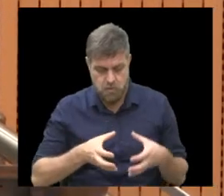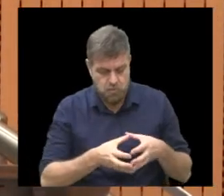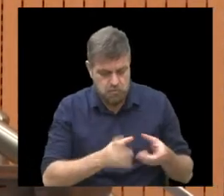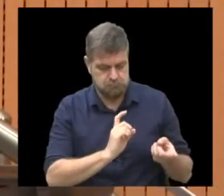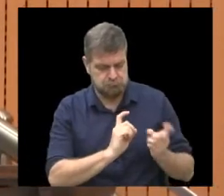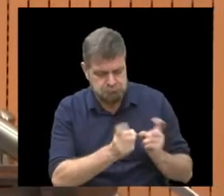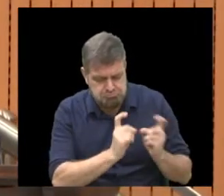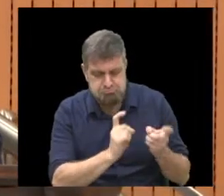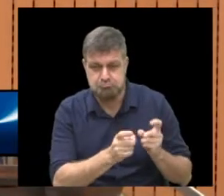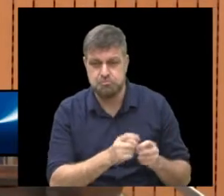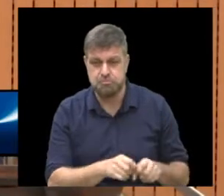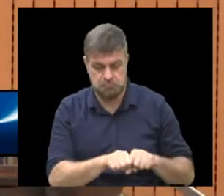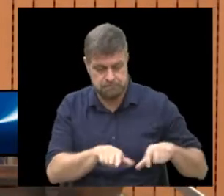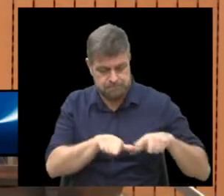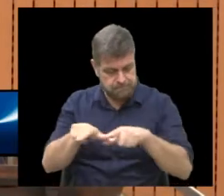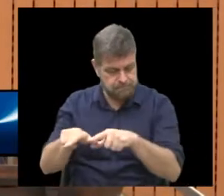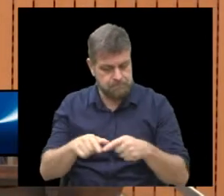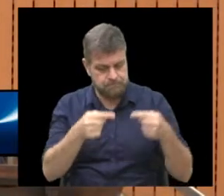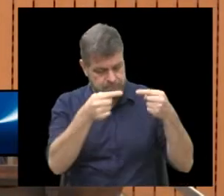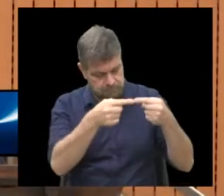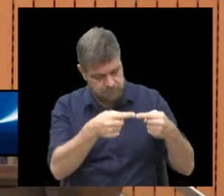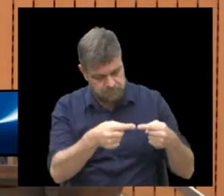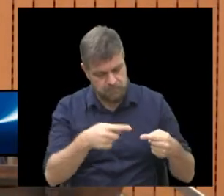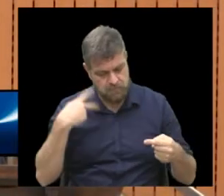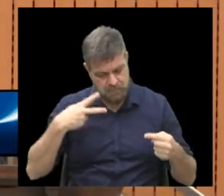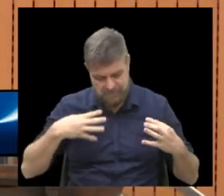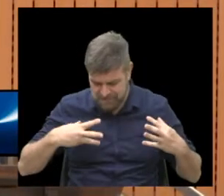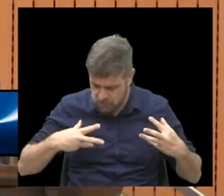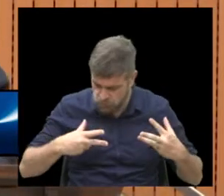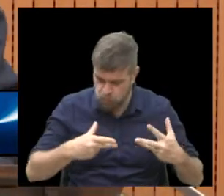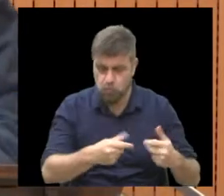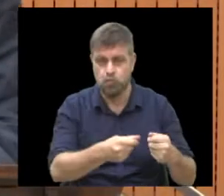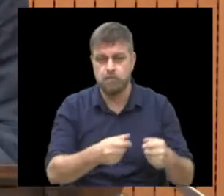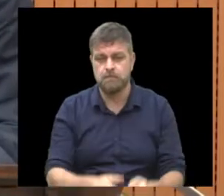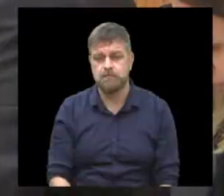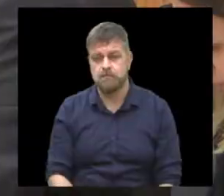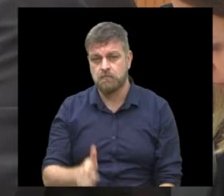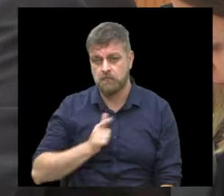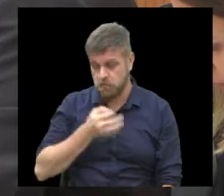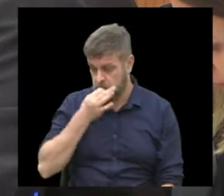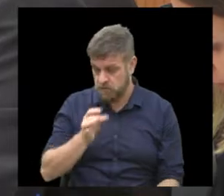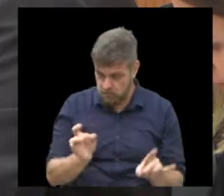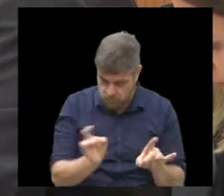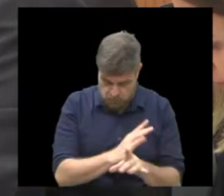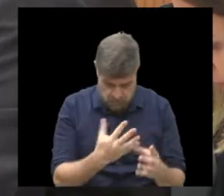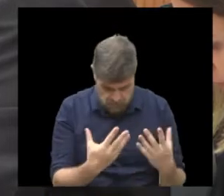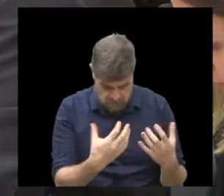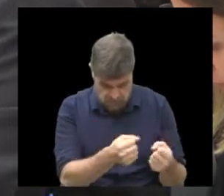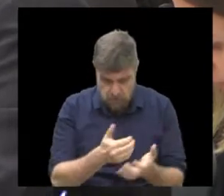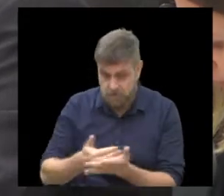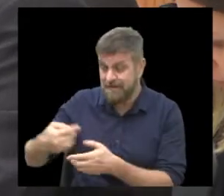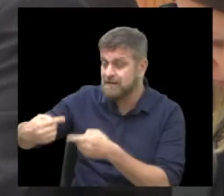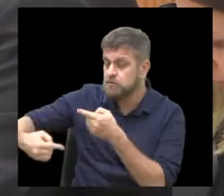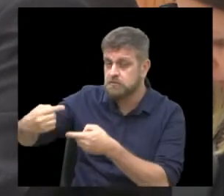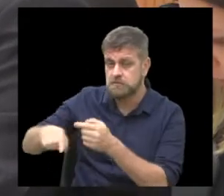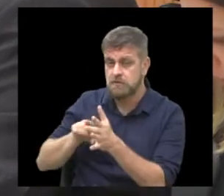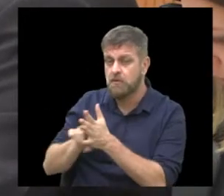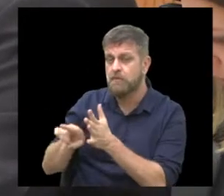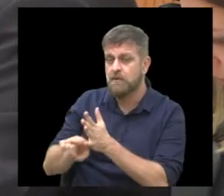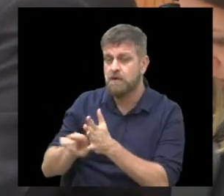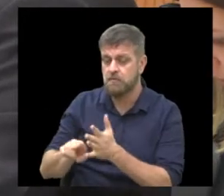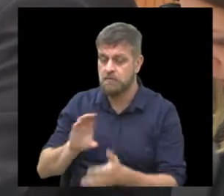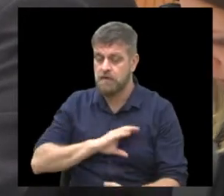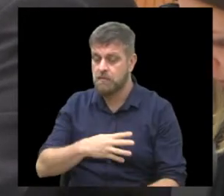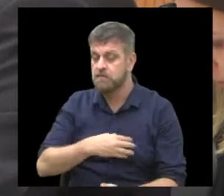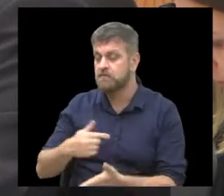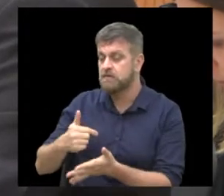Honraria exara parecer favorável por unanimidade. Com o parecer favorável ao projeto, a matéria vai à discussão. Indago do segundo secretário,